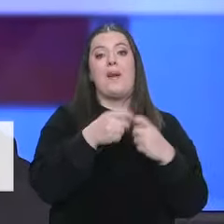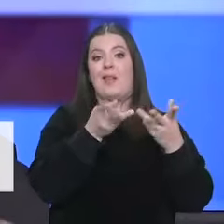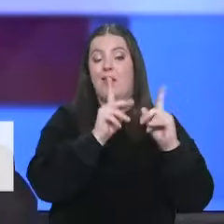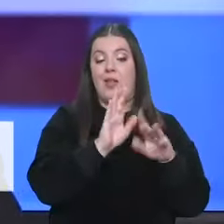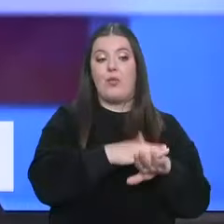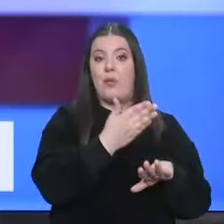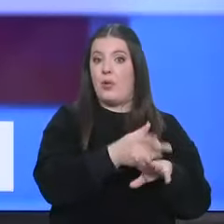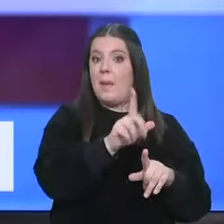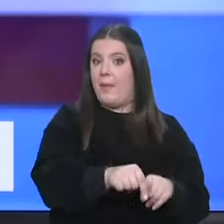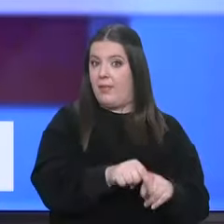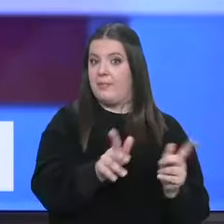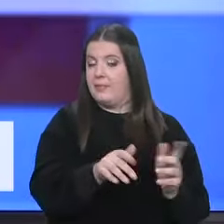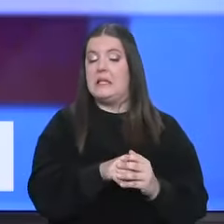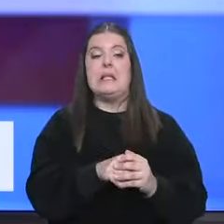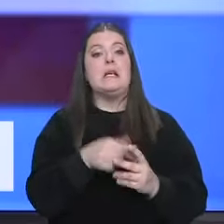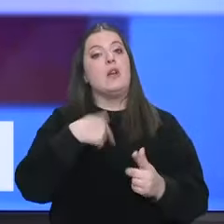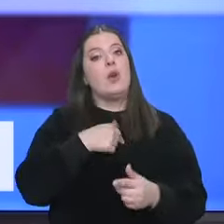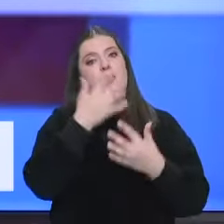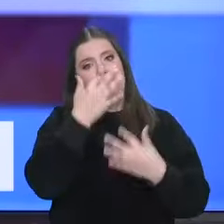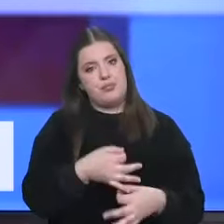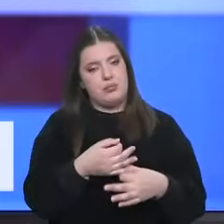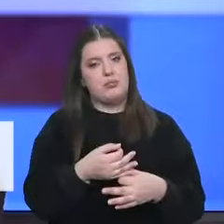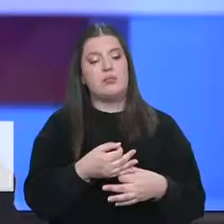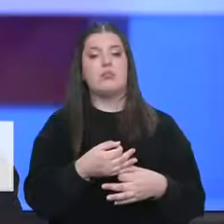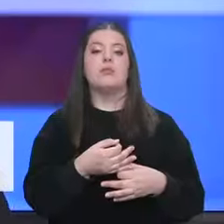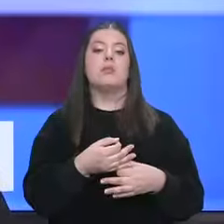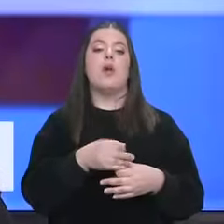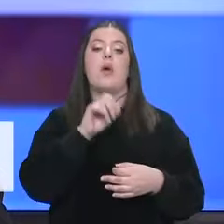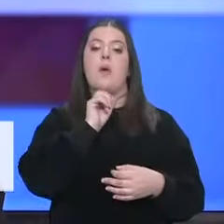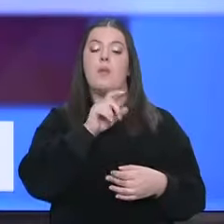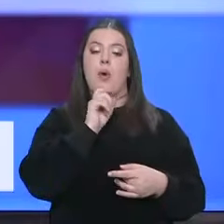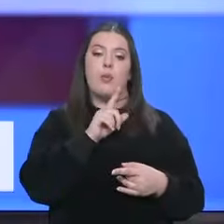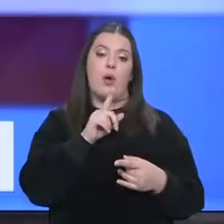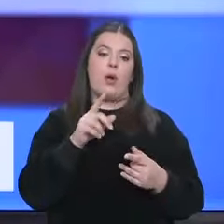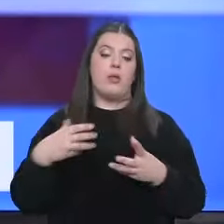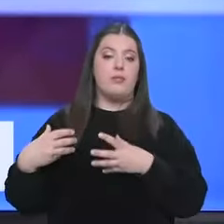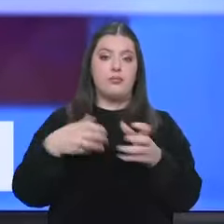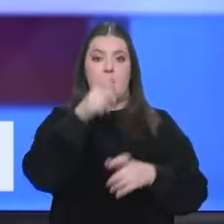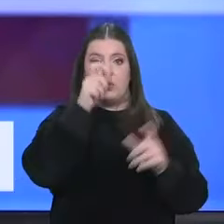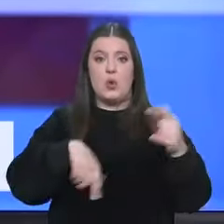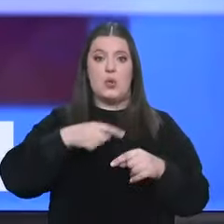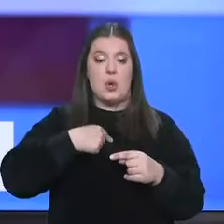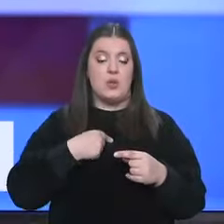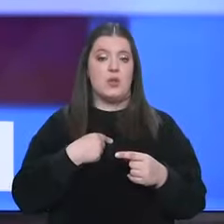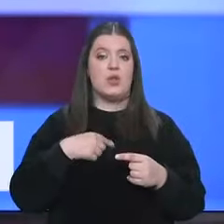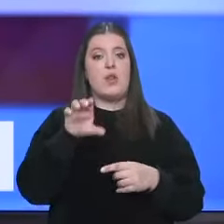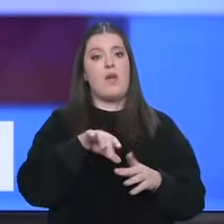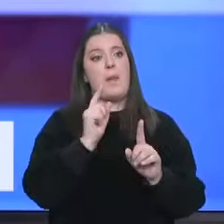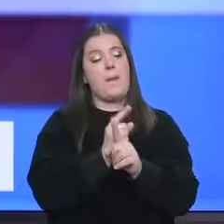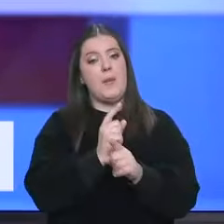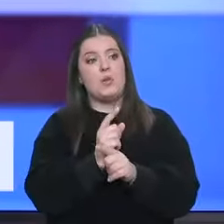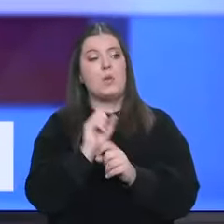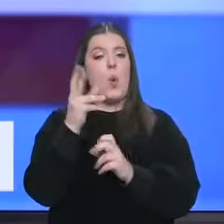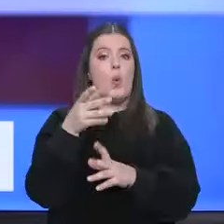seu resultado eh e portanto acreditamos que que isto pode mobilizar os nossos cidadãos da mesma forma ou até de uma